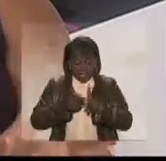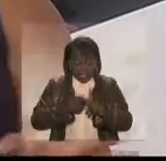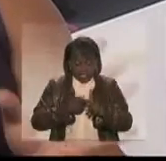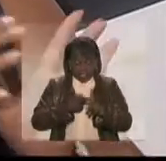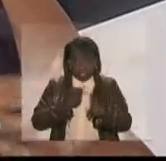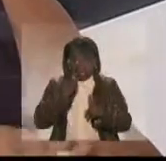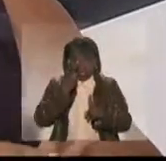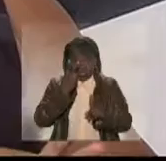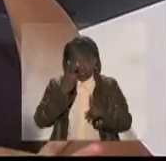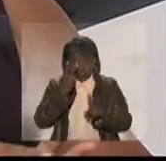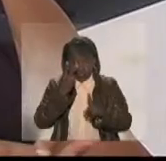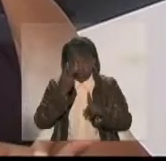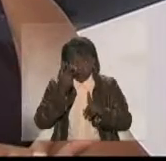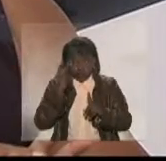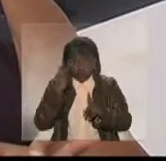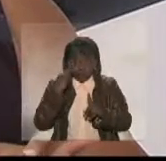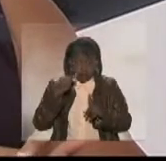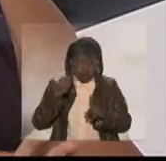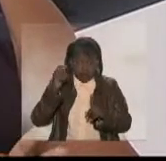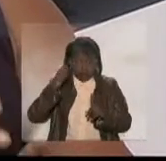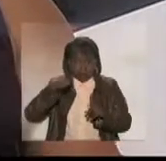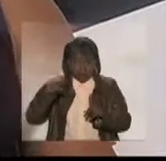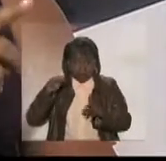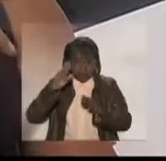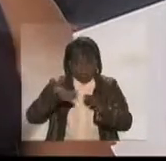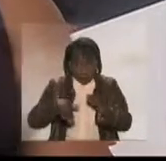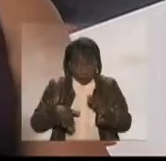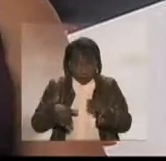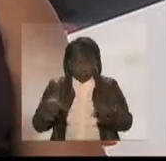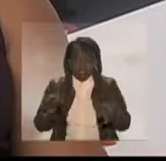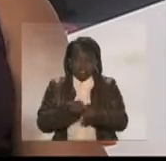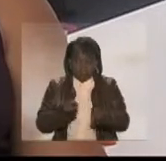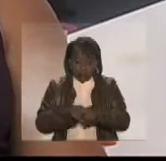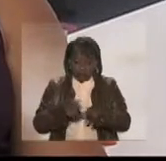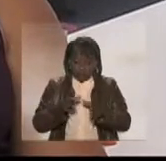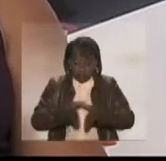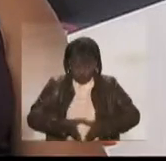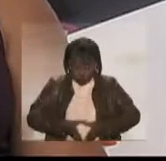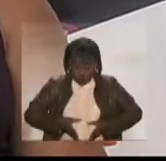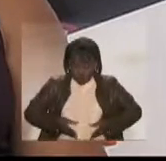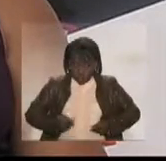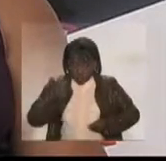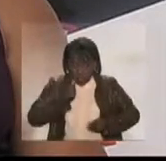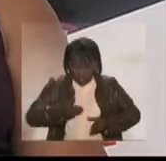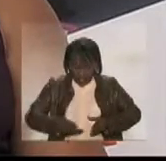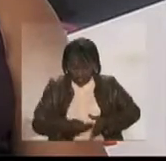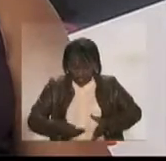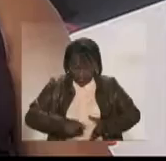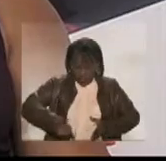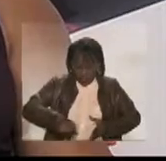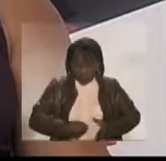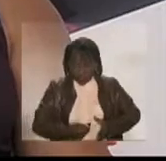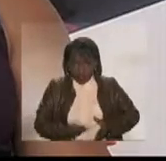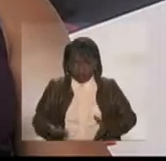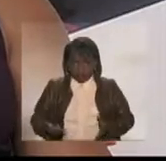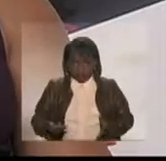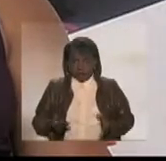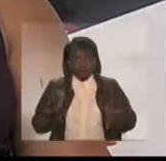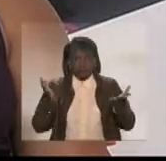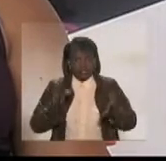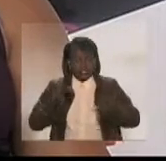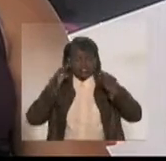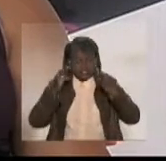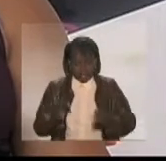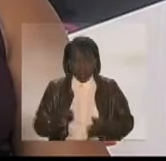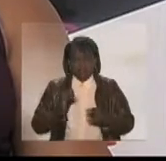gestação abaixo de 12 semanas, ela também corta as paredes do útero da mulher. Hoje nós